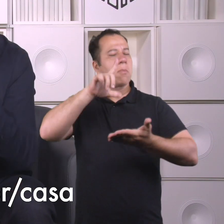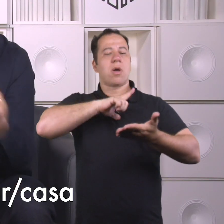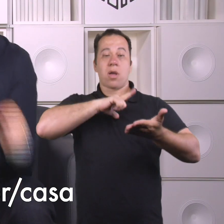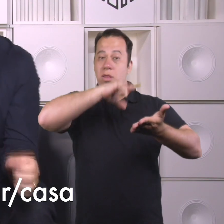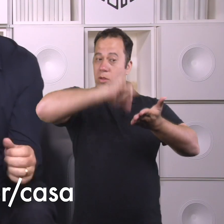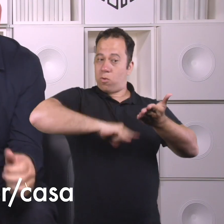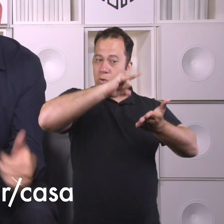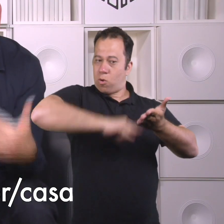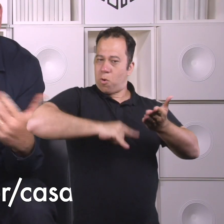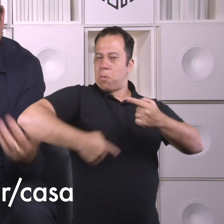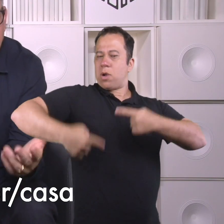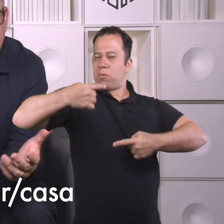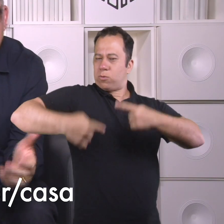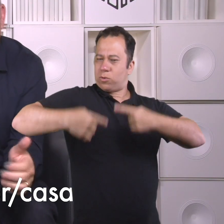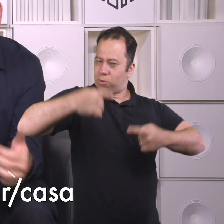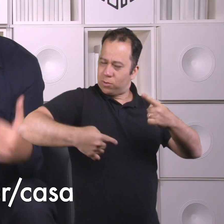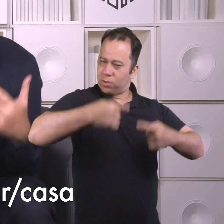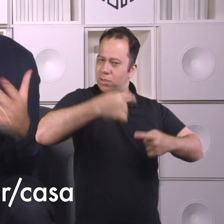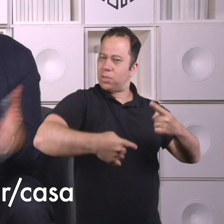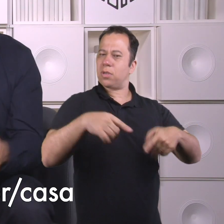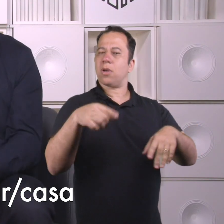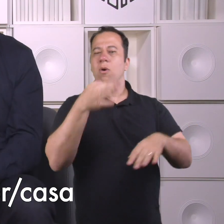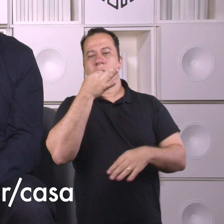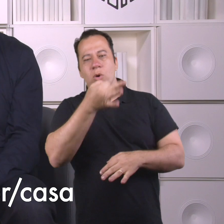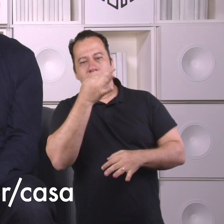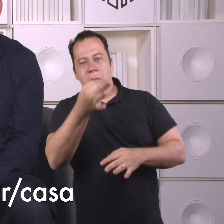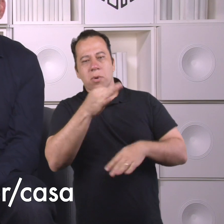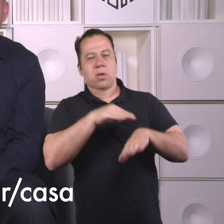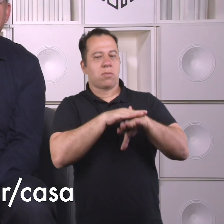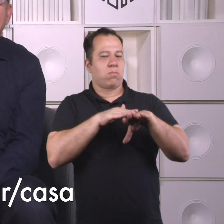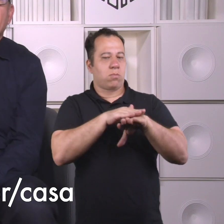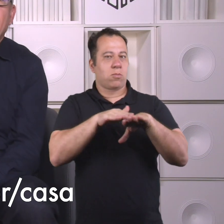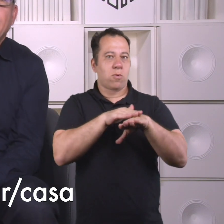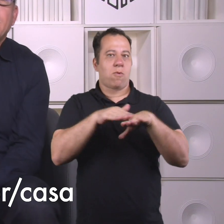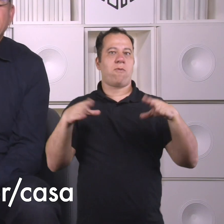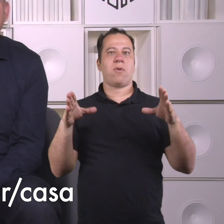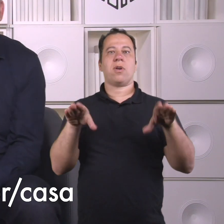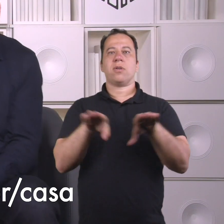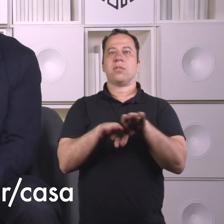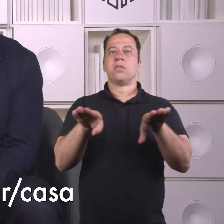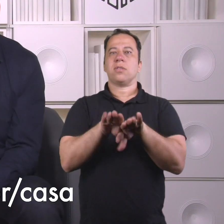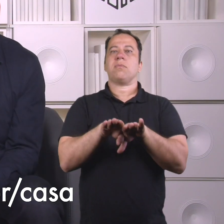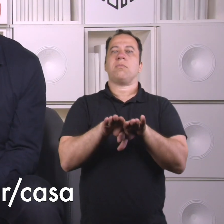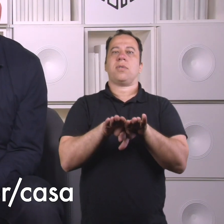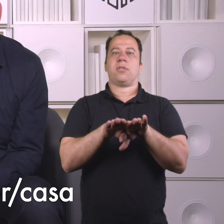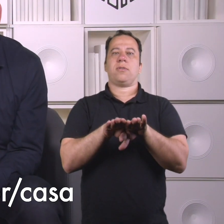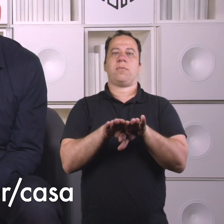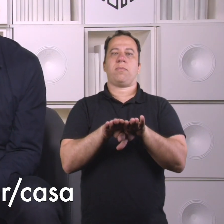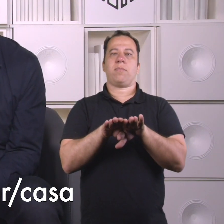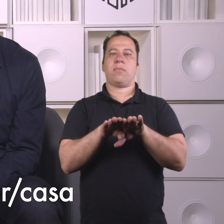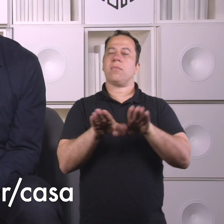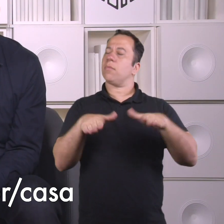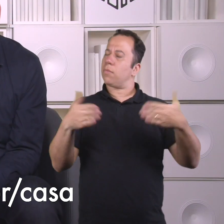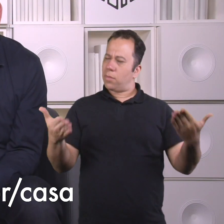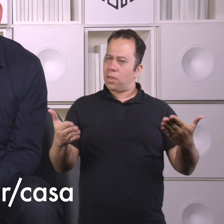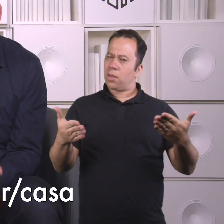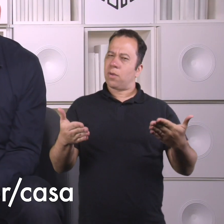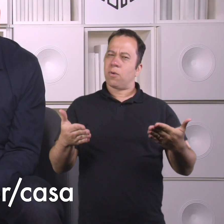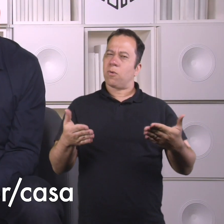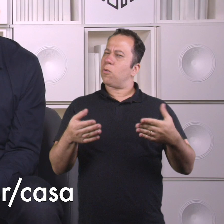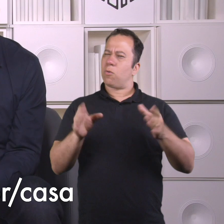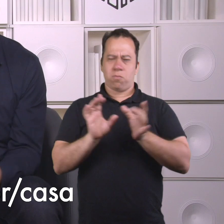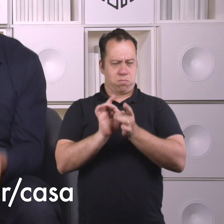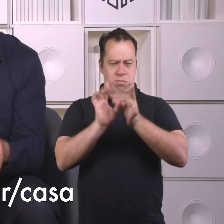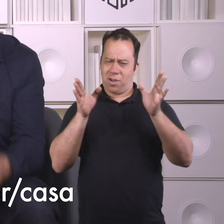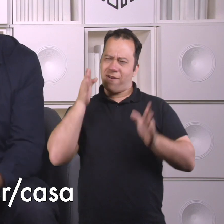de conversa, das minhas perguntas, de sugestões para a roda de conversas, então acompanhe, você encontra